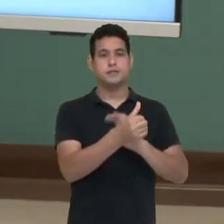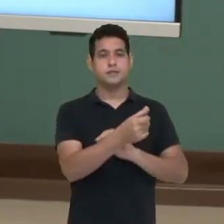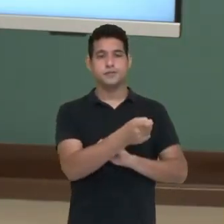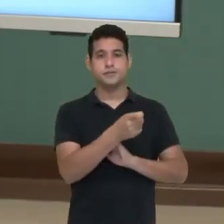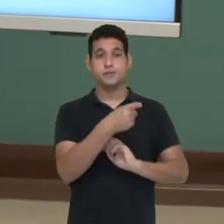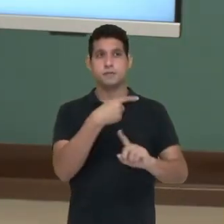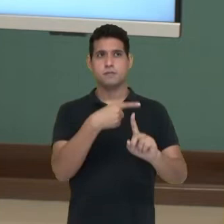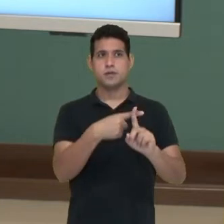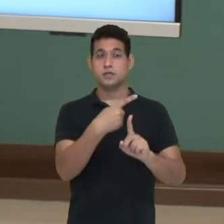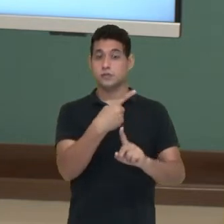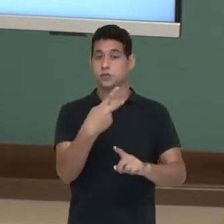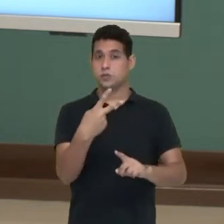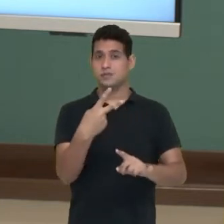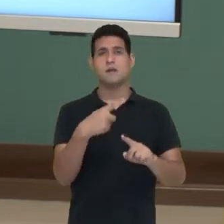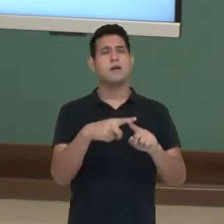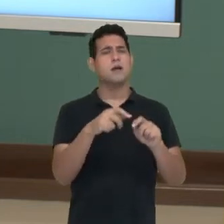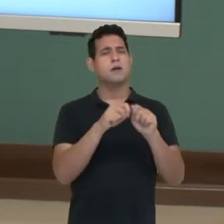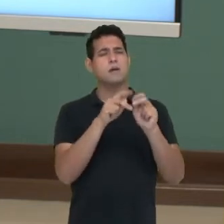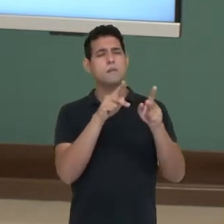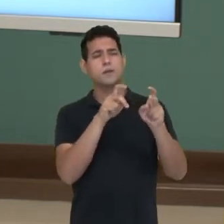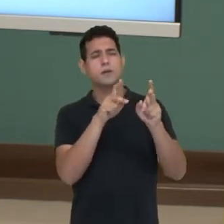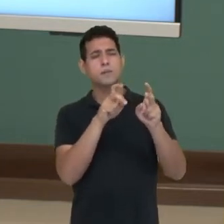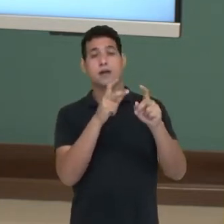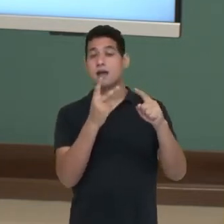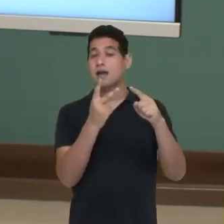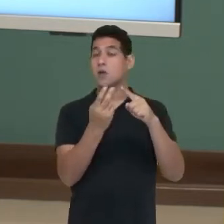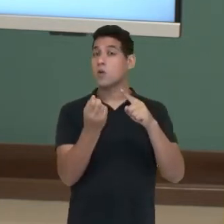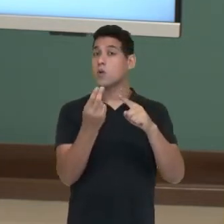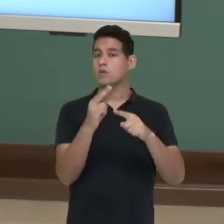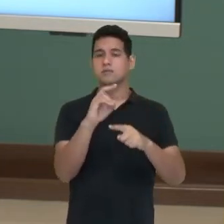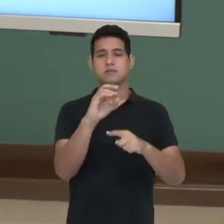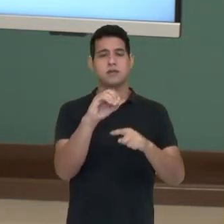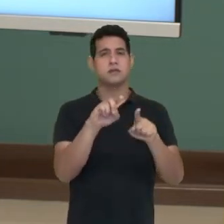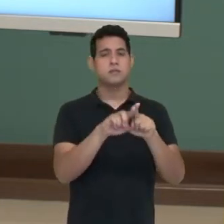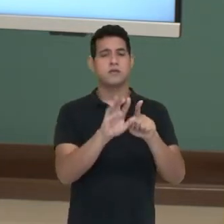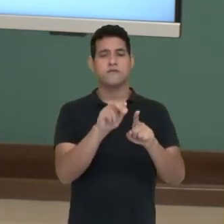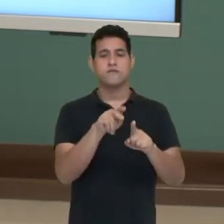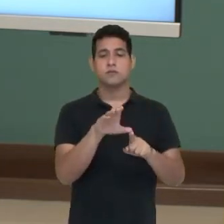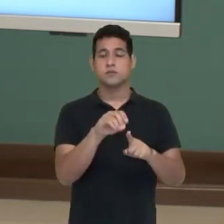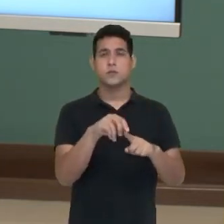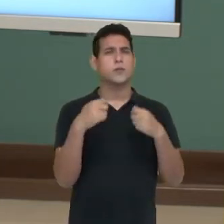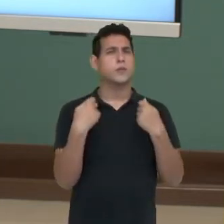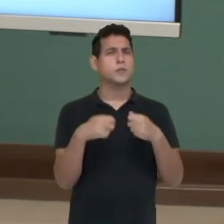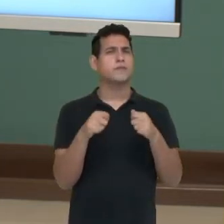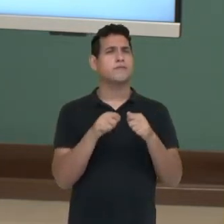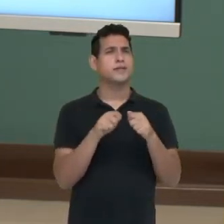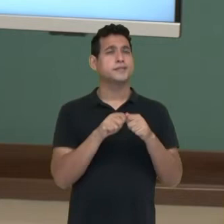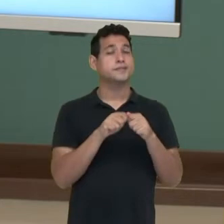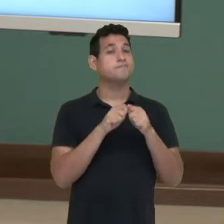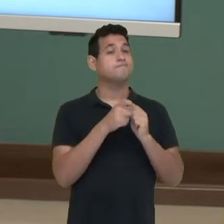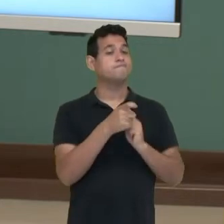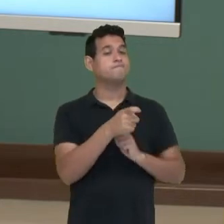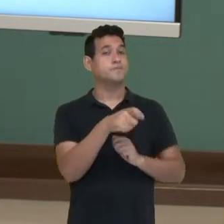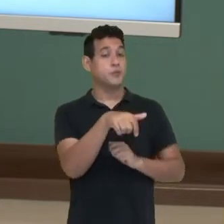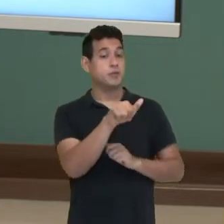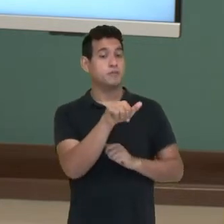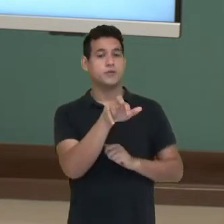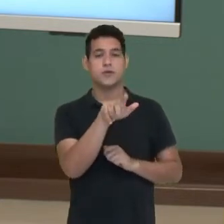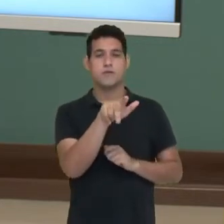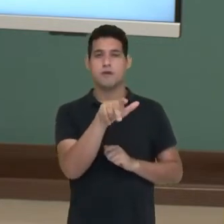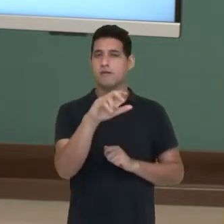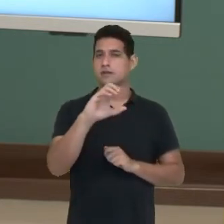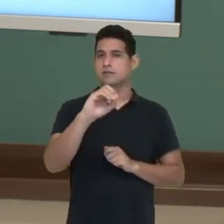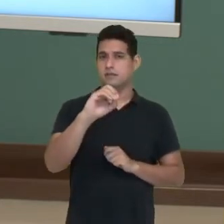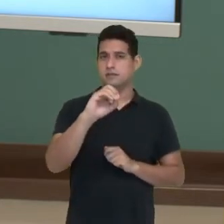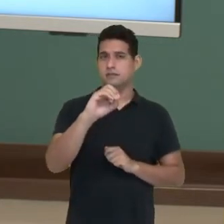Então, para determinar a raiz ou zero de função, basta eu tomar o y igual a zero,